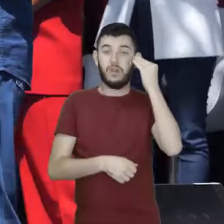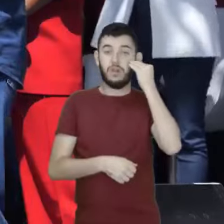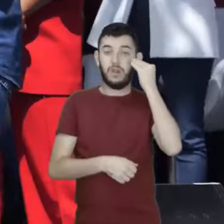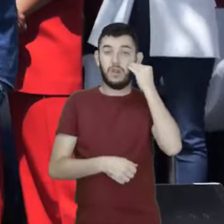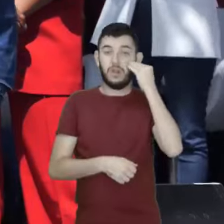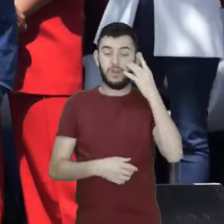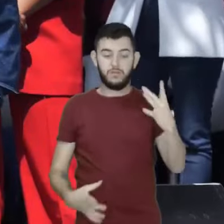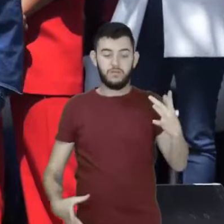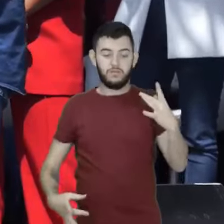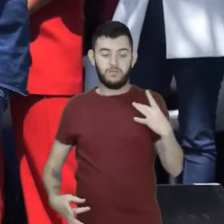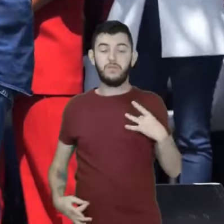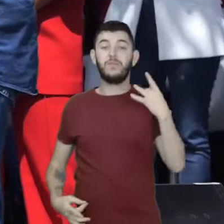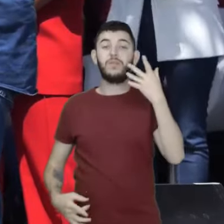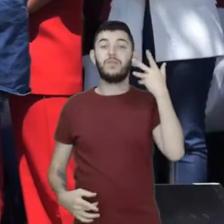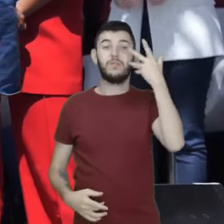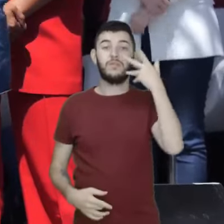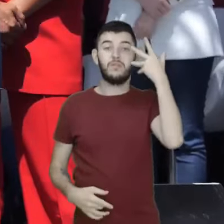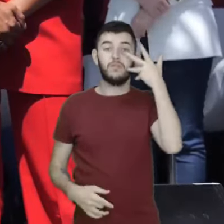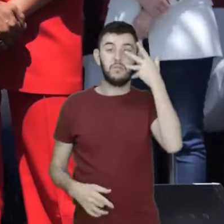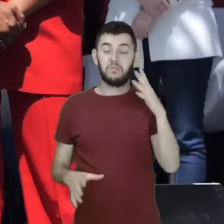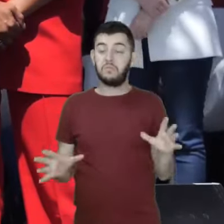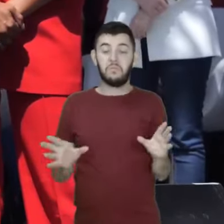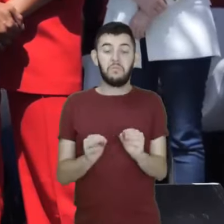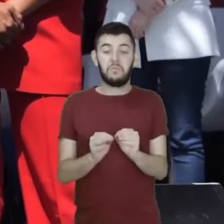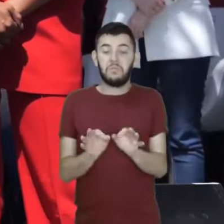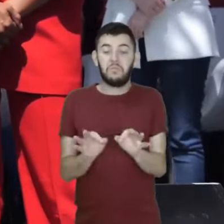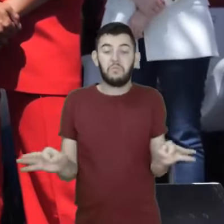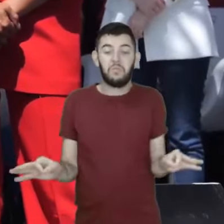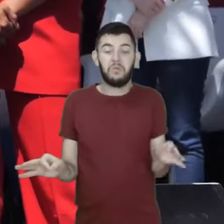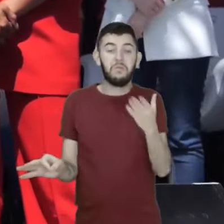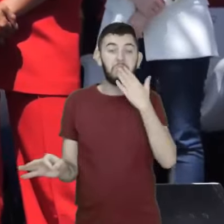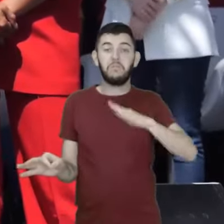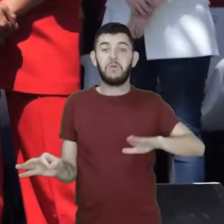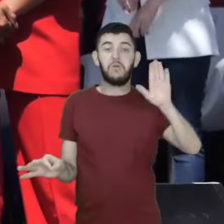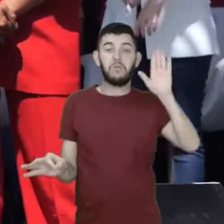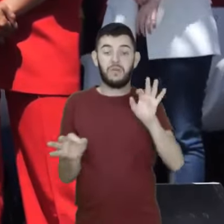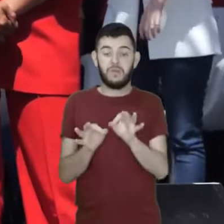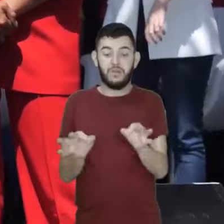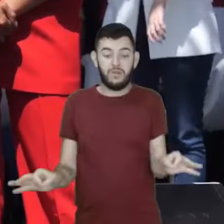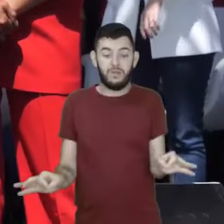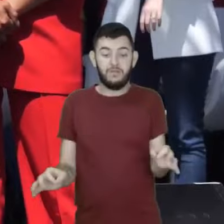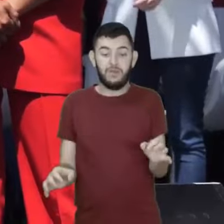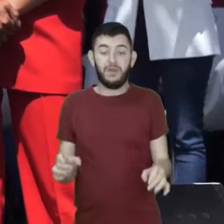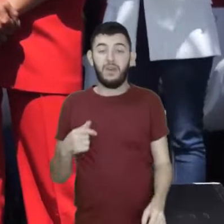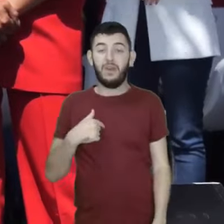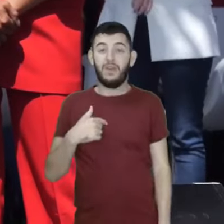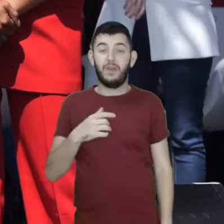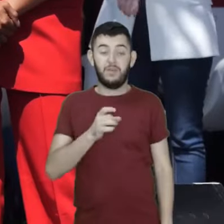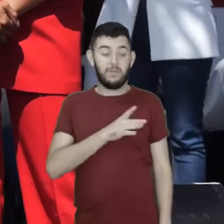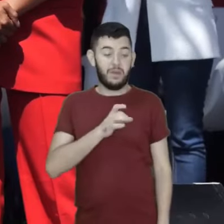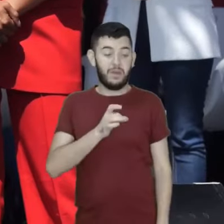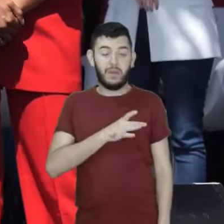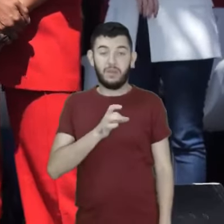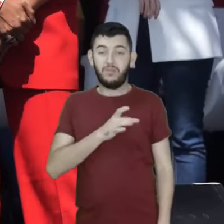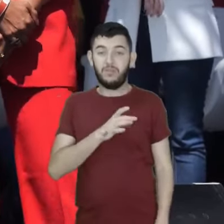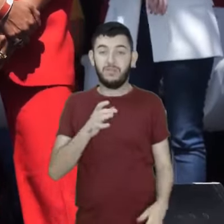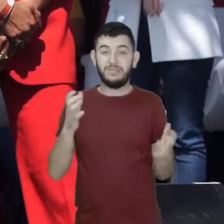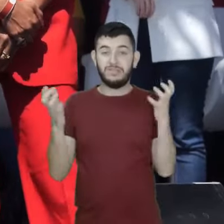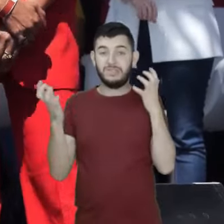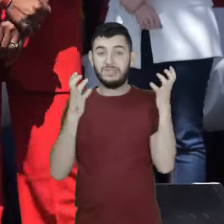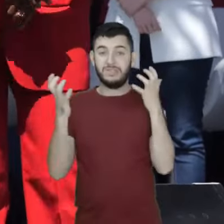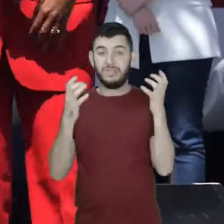bem simples, porque eu tinha muito medo de não conseguir cumprir aquilo que eu estava prometendo. Não há nada